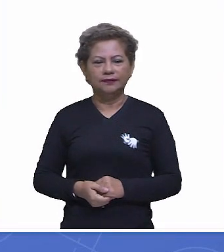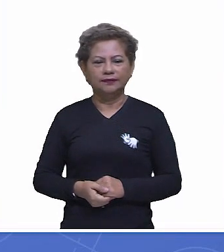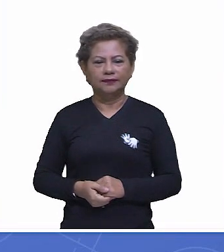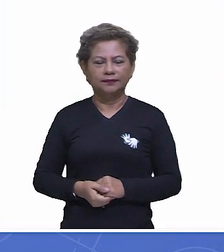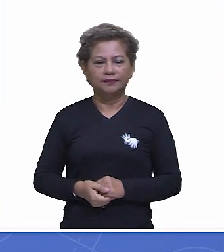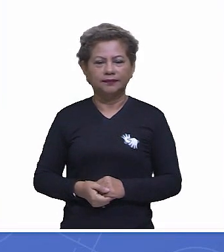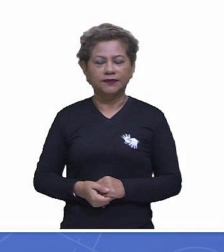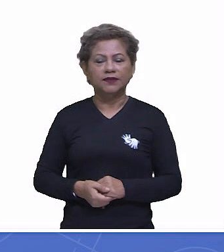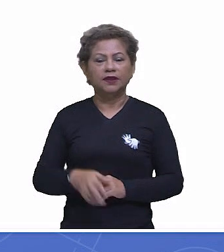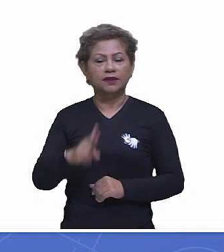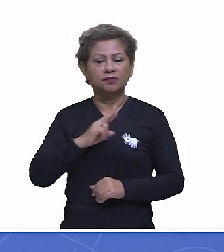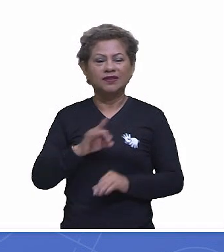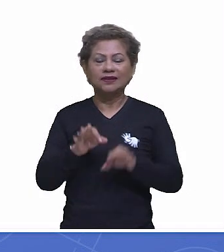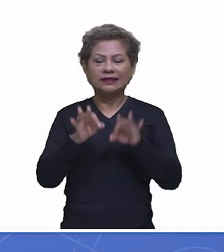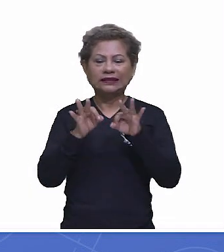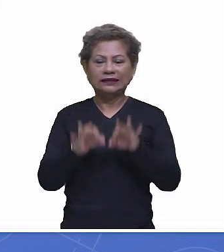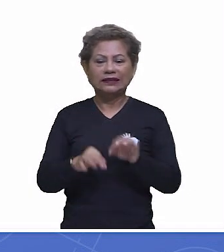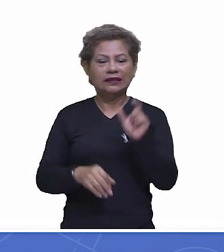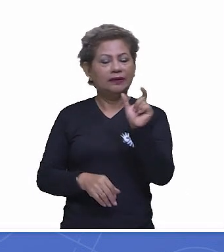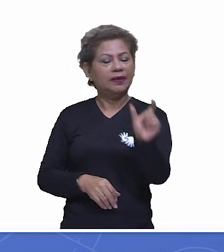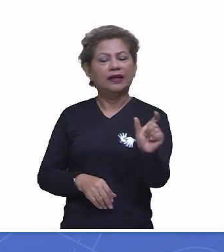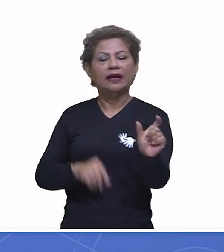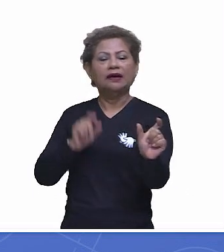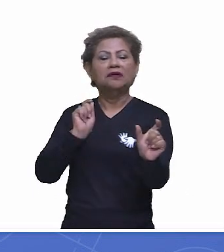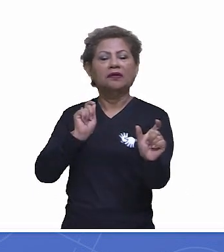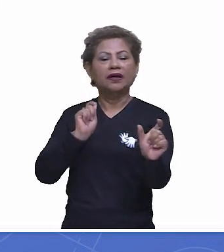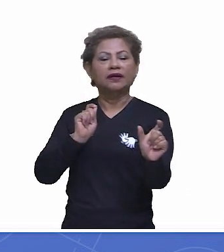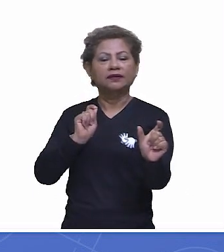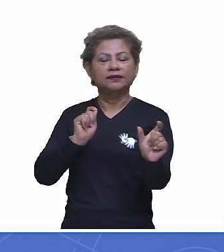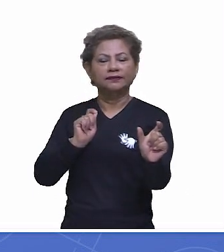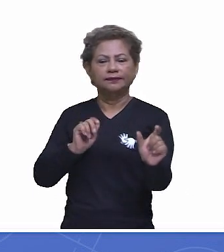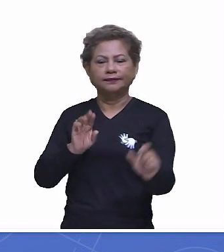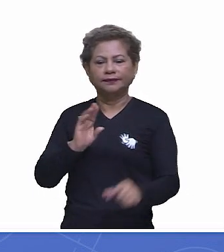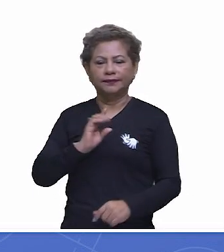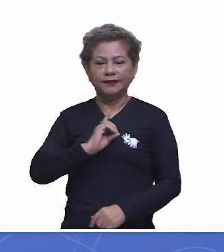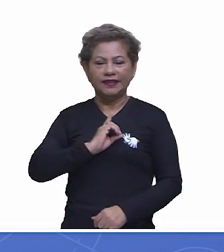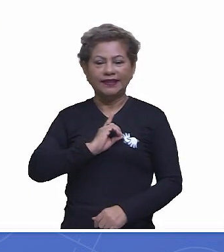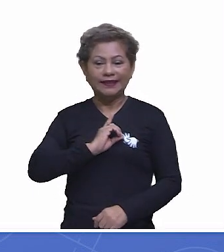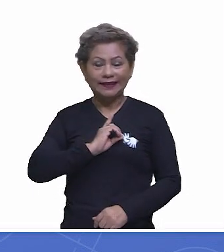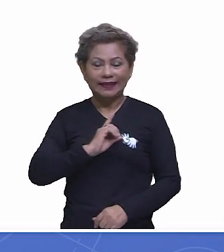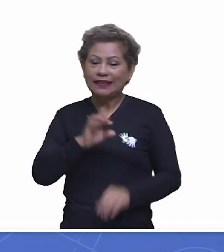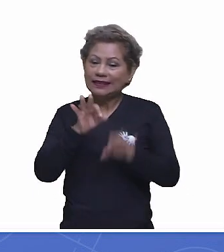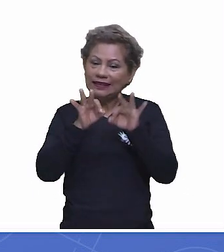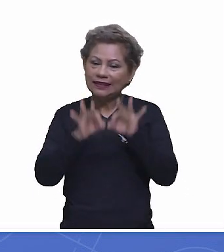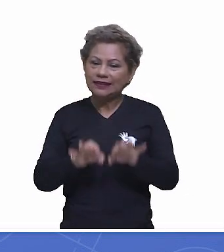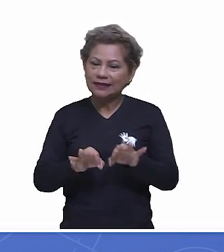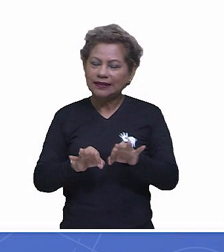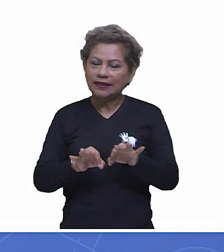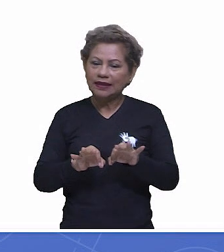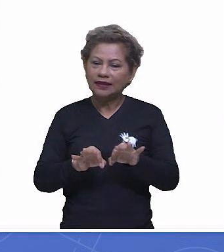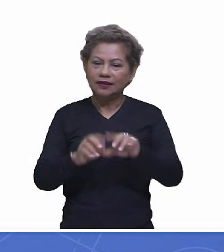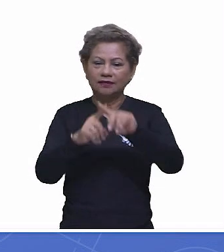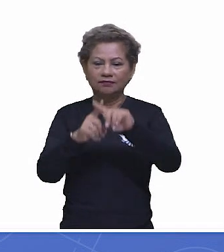A resposta correta, gente, então, é letra D,